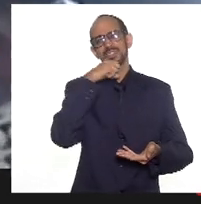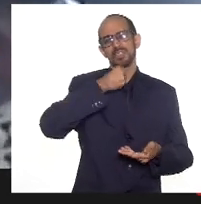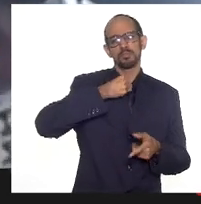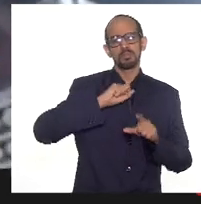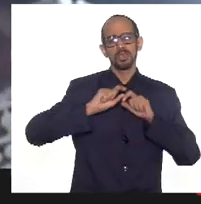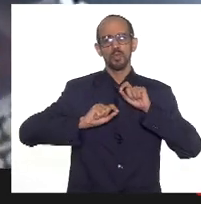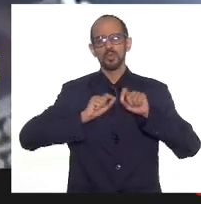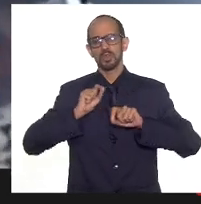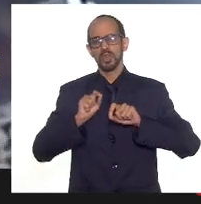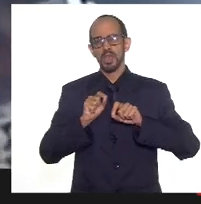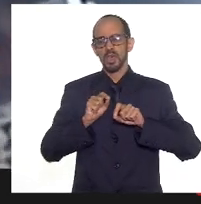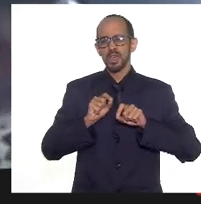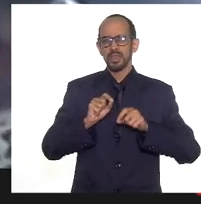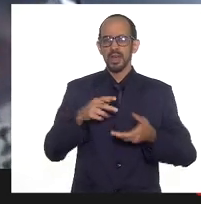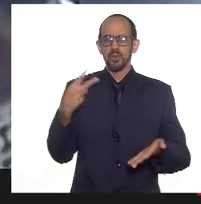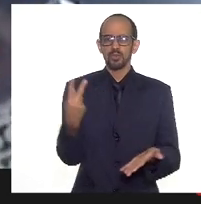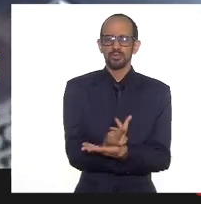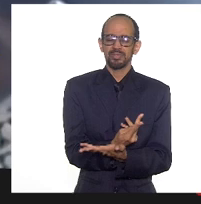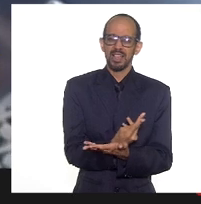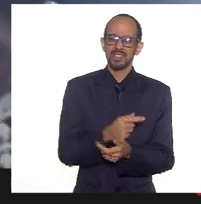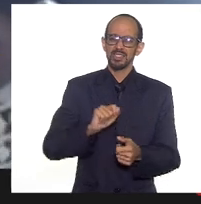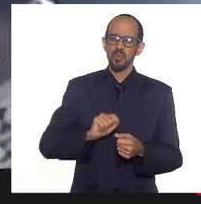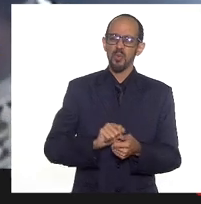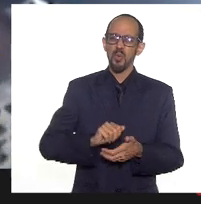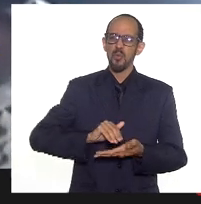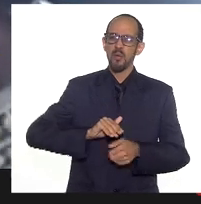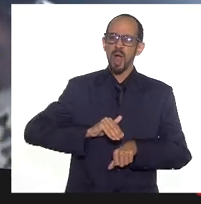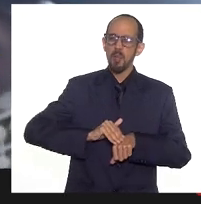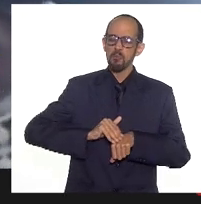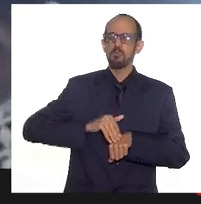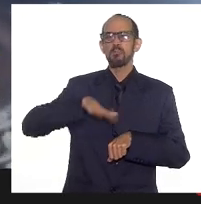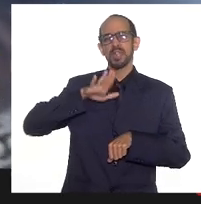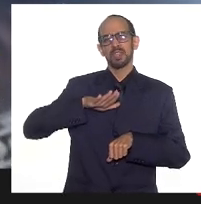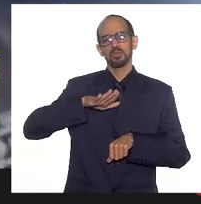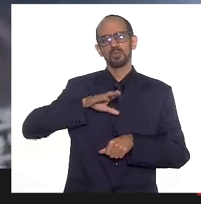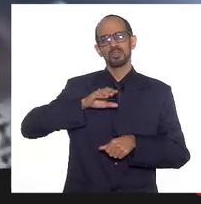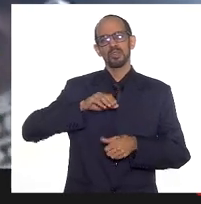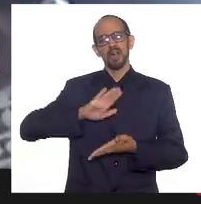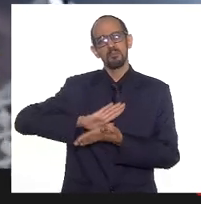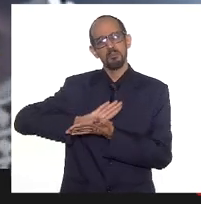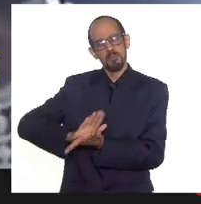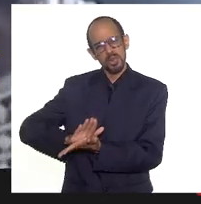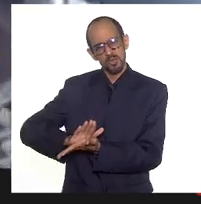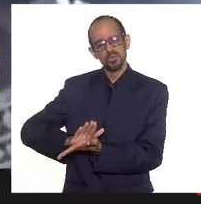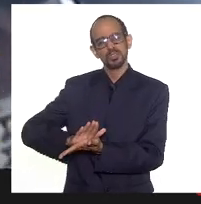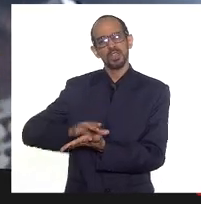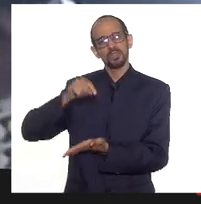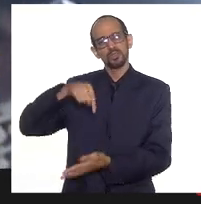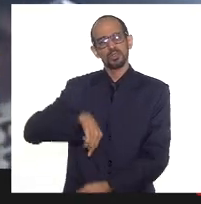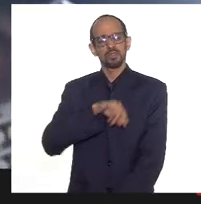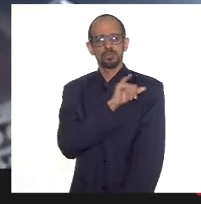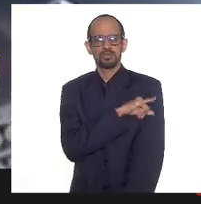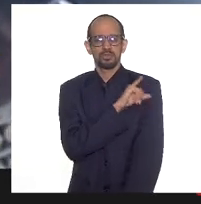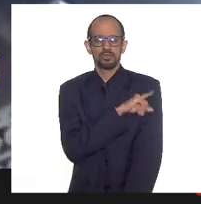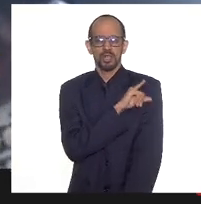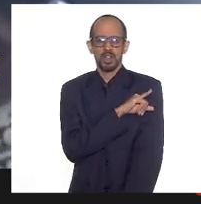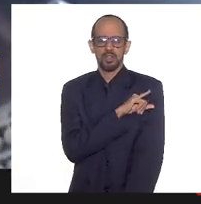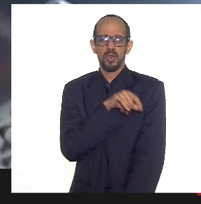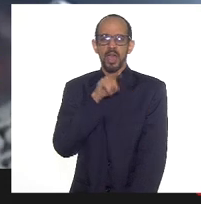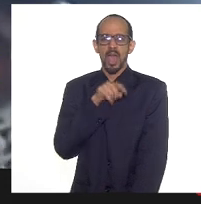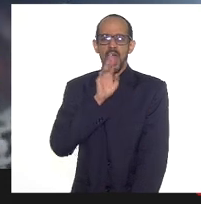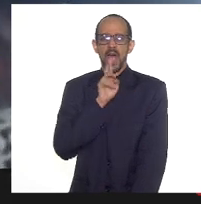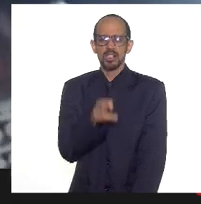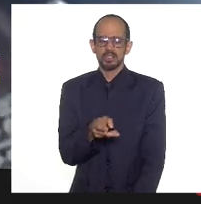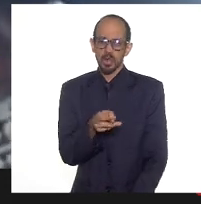é ressaltado o crescimento dos registros de casos de intolerância no Rio de Janeiro. Tal fato é uma das razões que justifica a